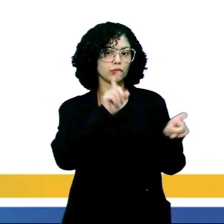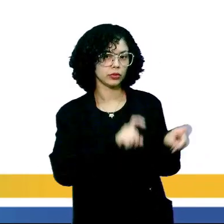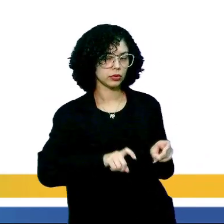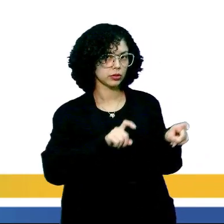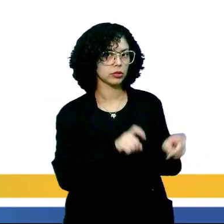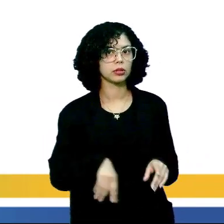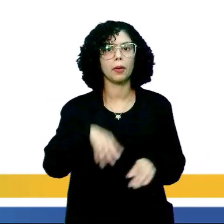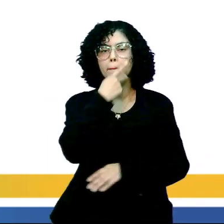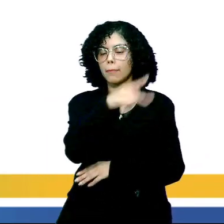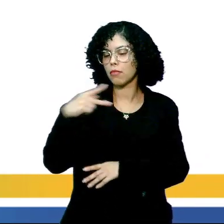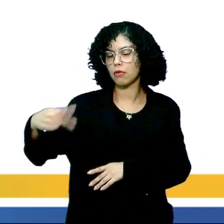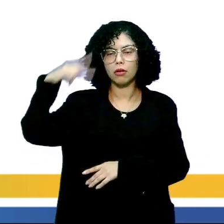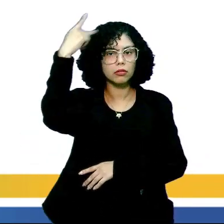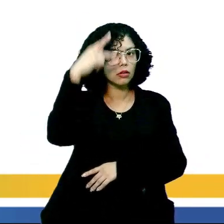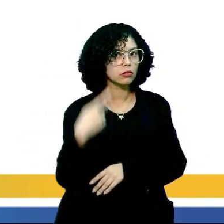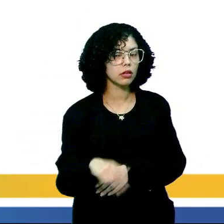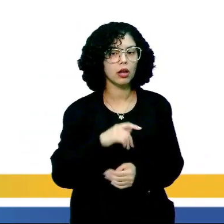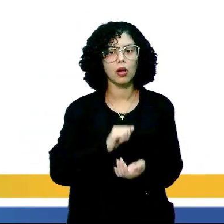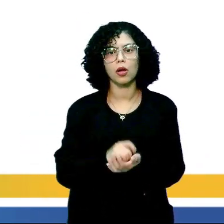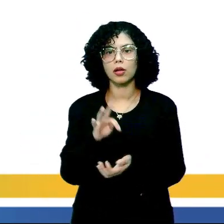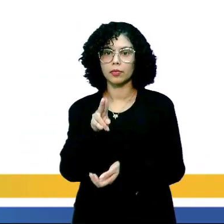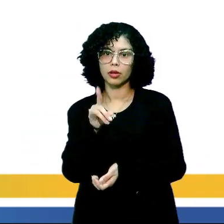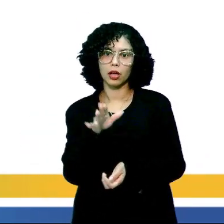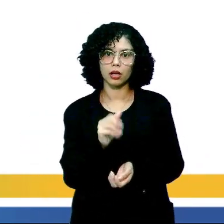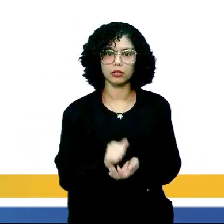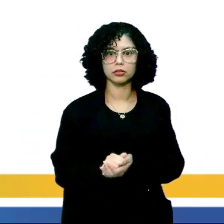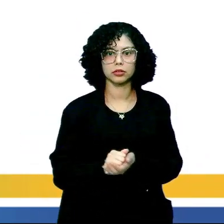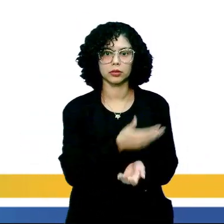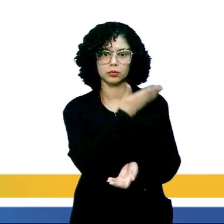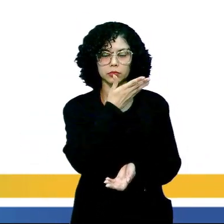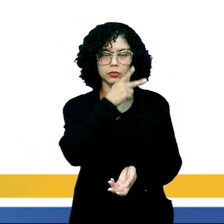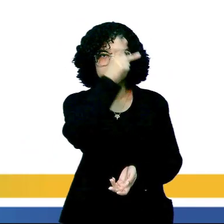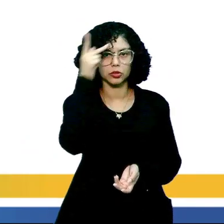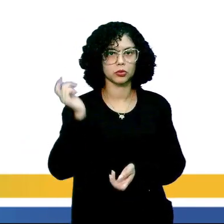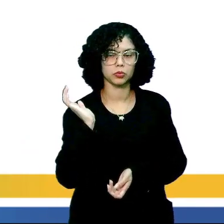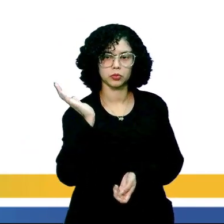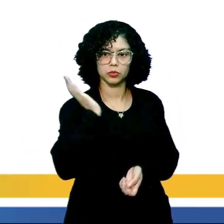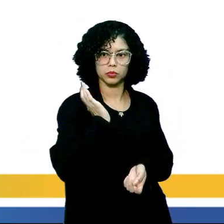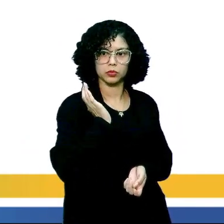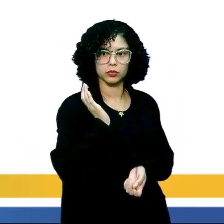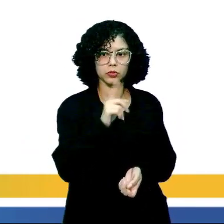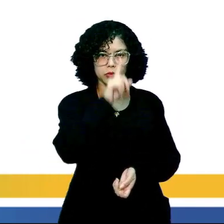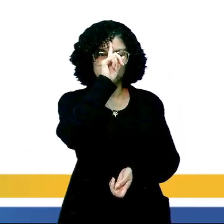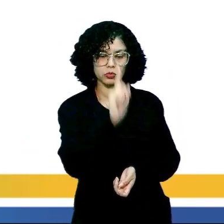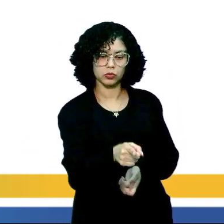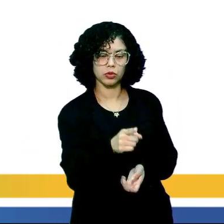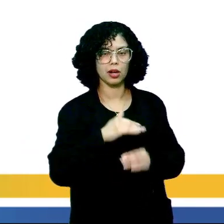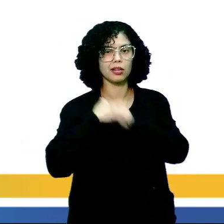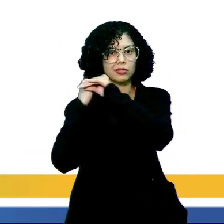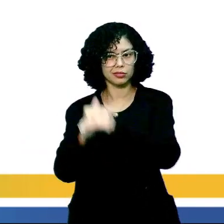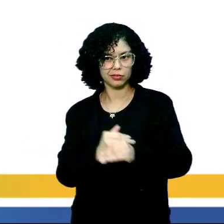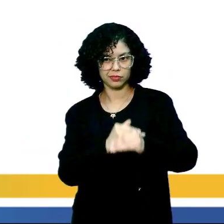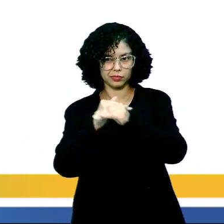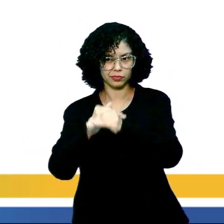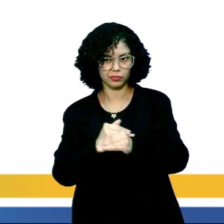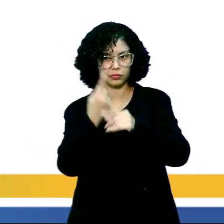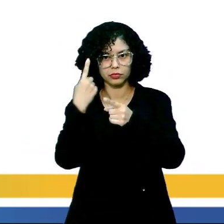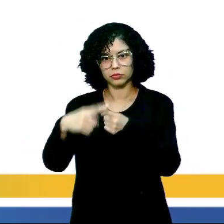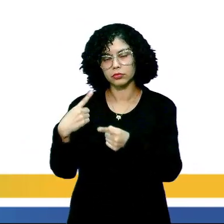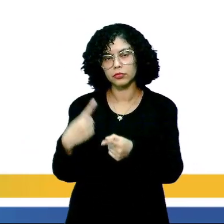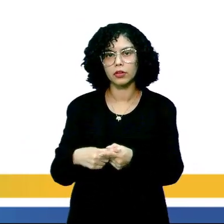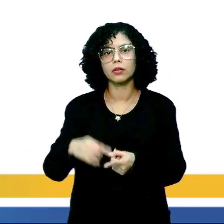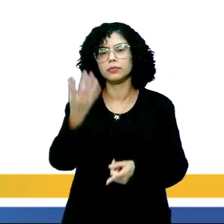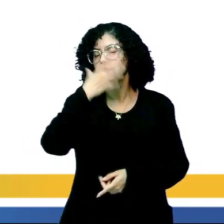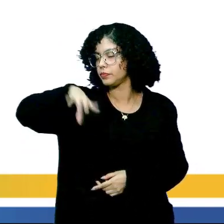fazendeiros, padres, burocratas, intelectuais, eles não eram julgados da mesma forma, porque